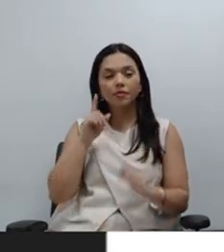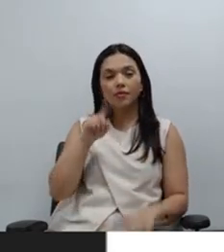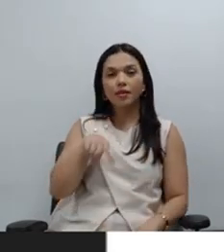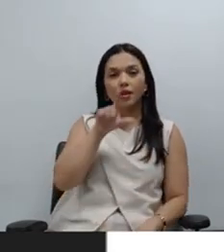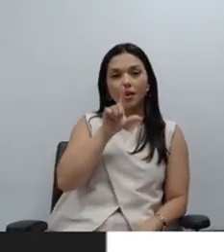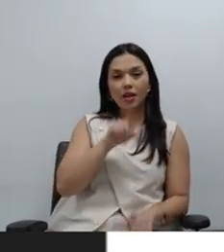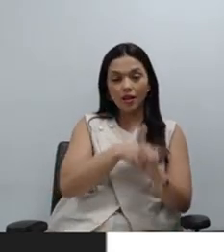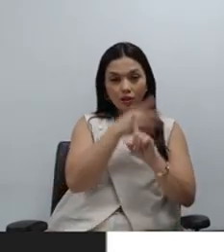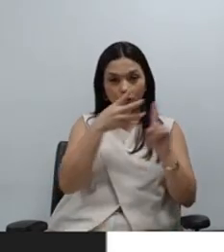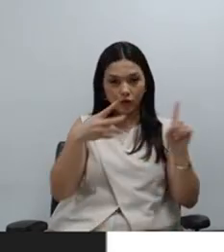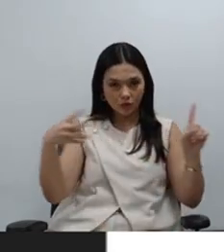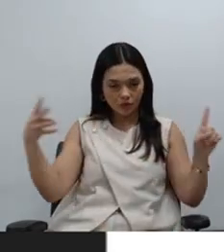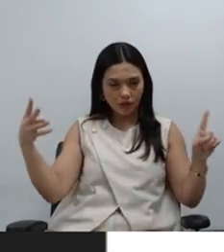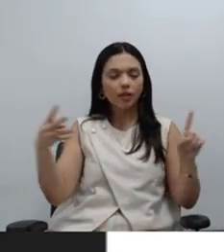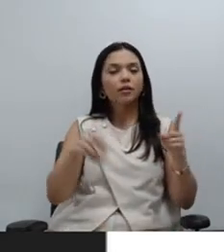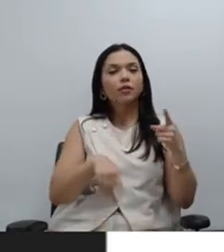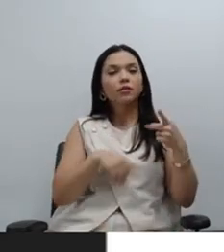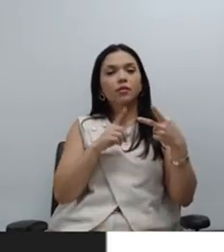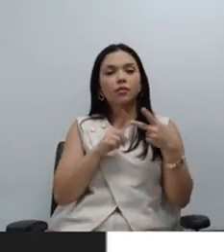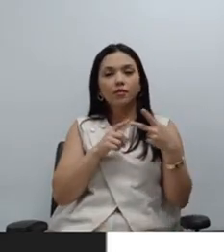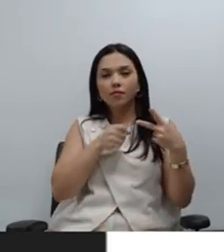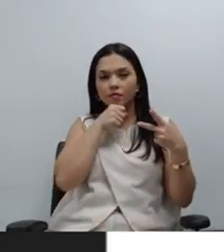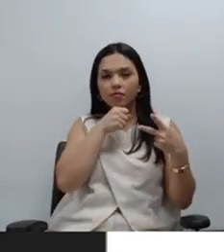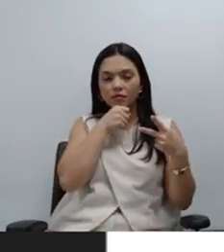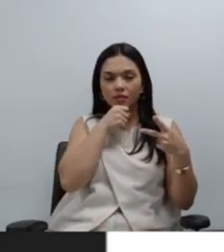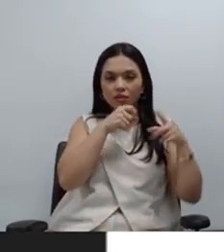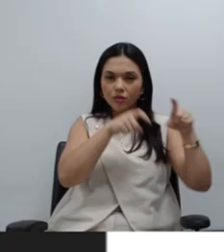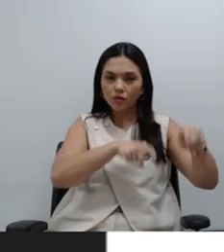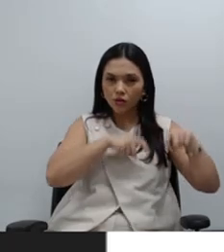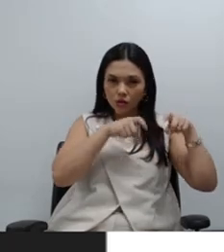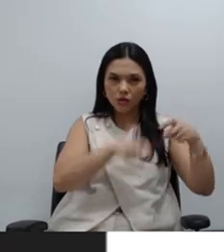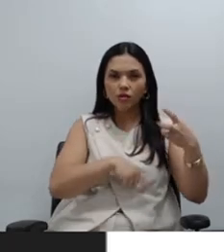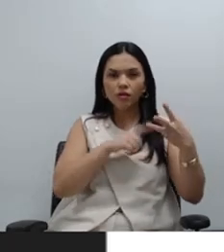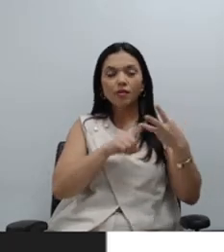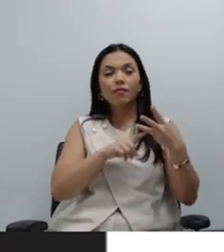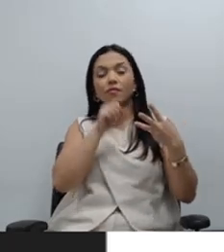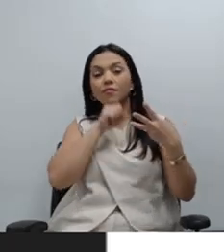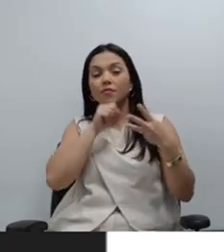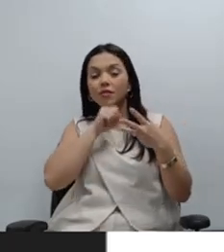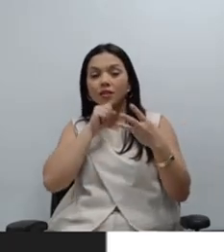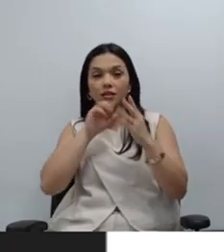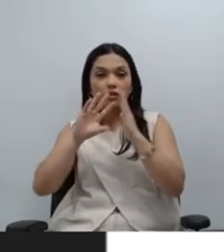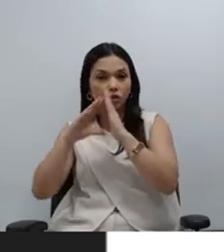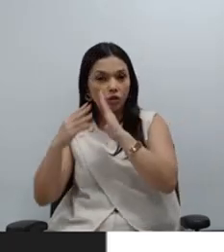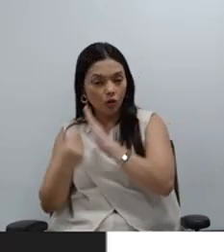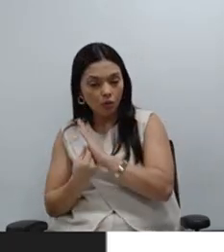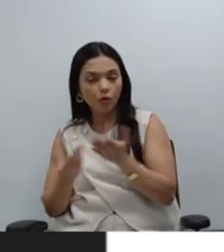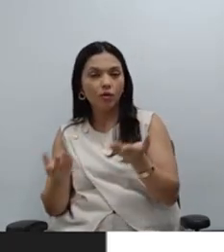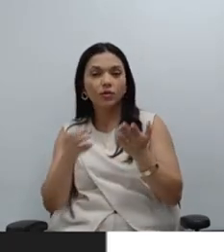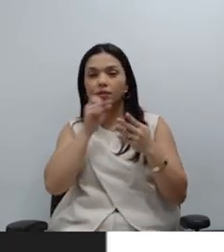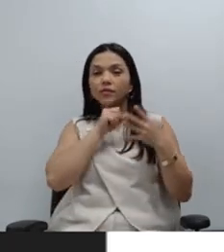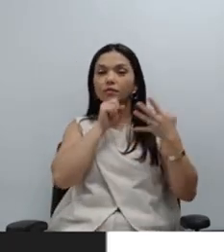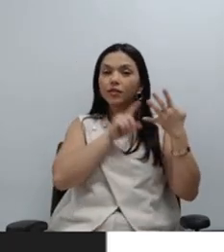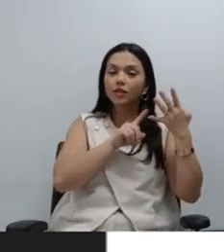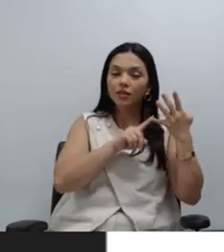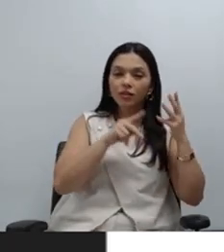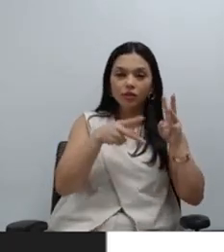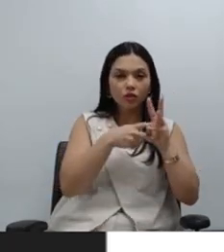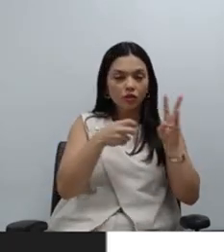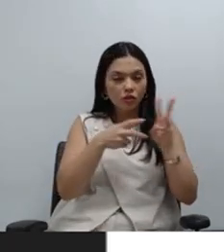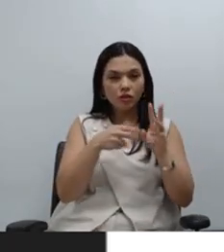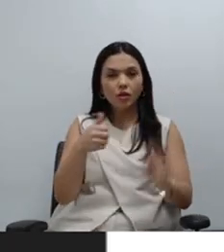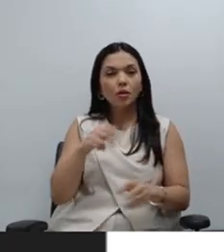LGBTQIA+, velhices do campo, velhices quilombolas, velhices indígenas? A população